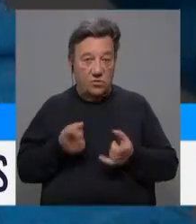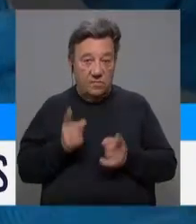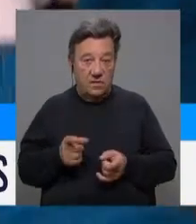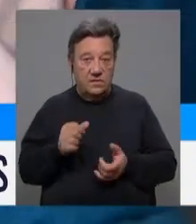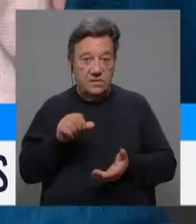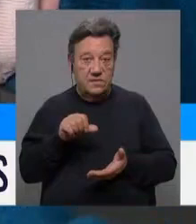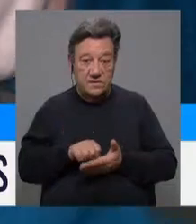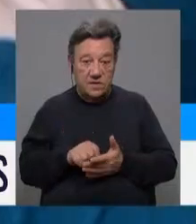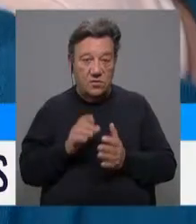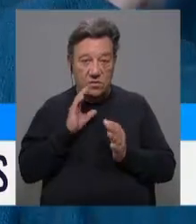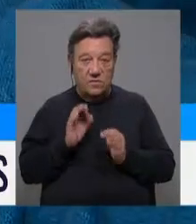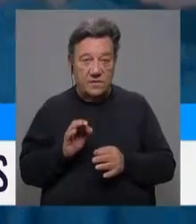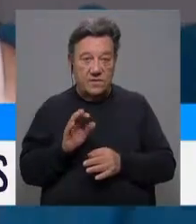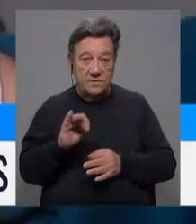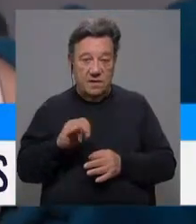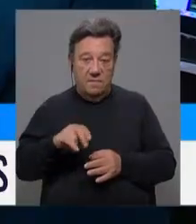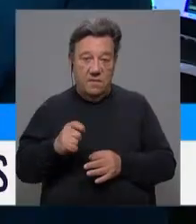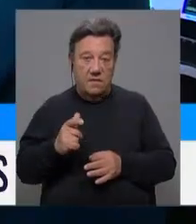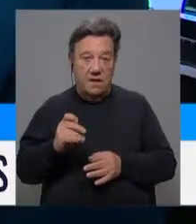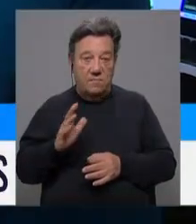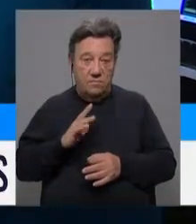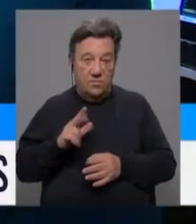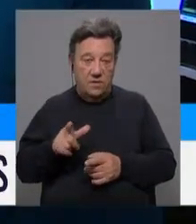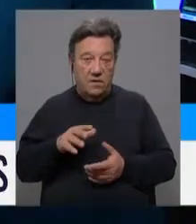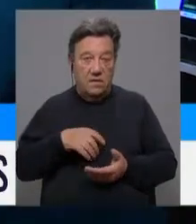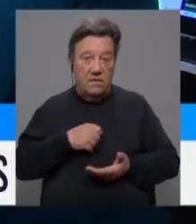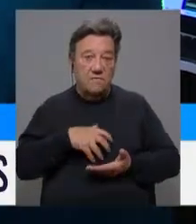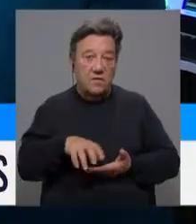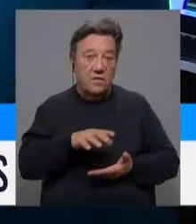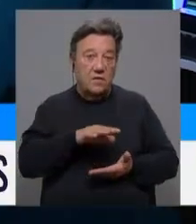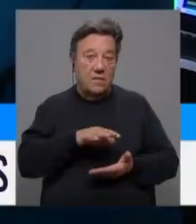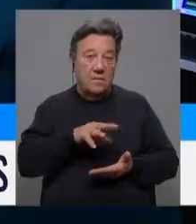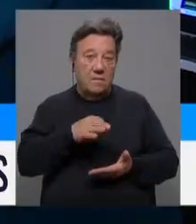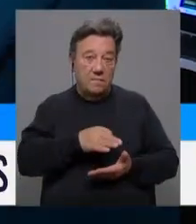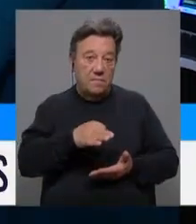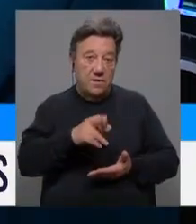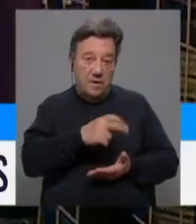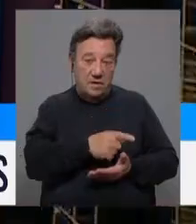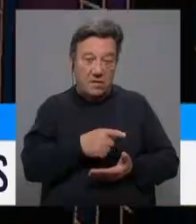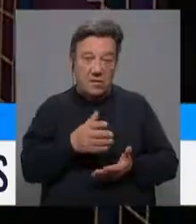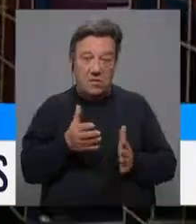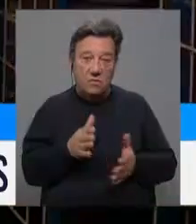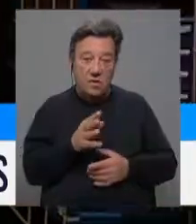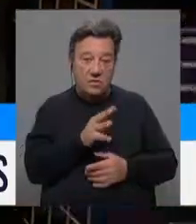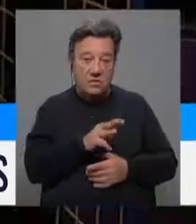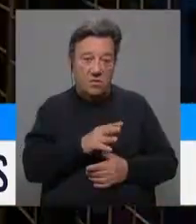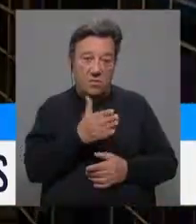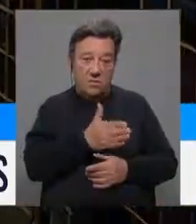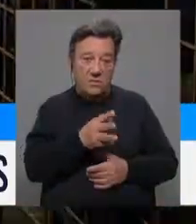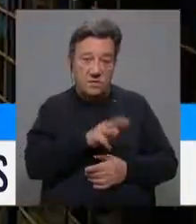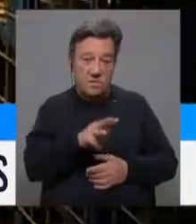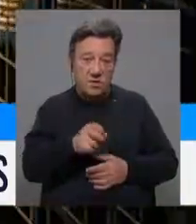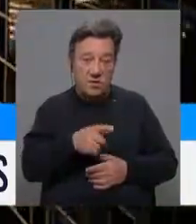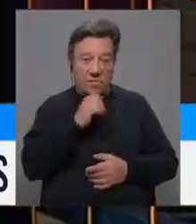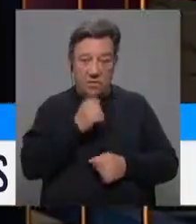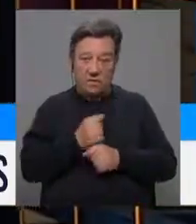de Conservação da Cinemateca Portuguesa, é financiada pelo Plano de Resolução e Resiliência. São quase 11 milhões de euros que permitem